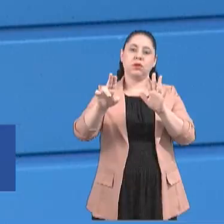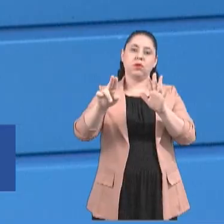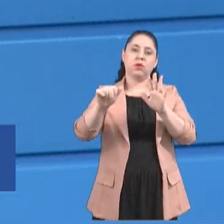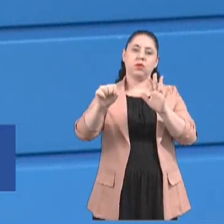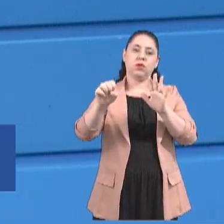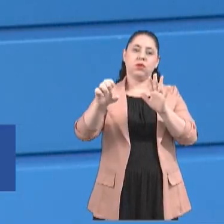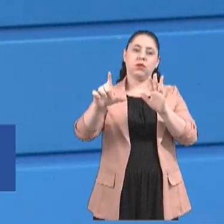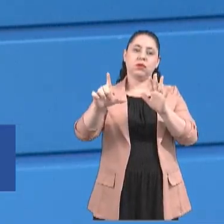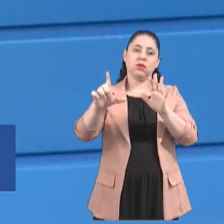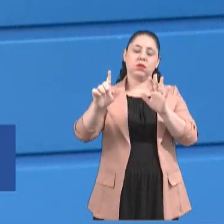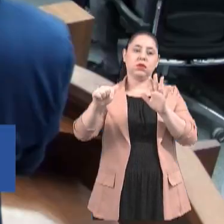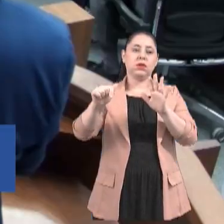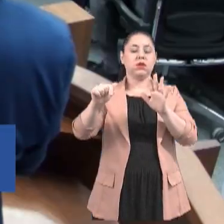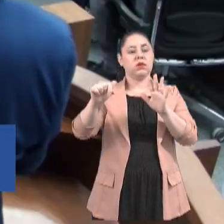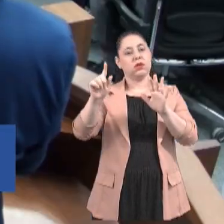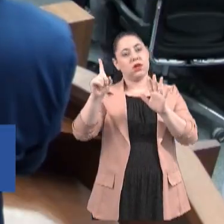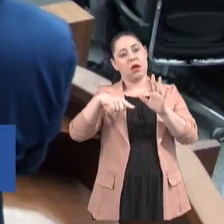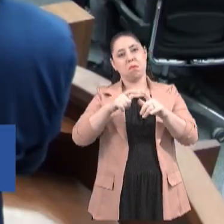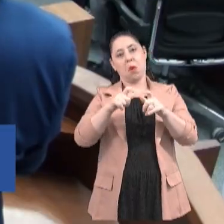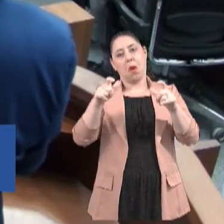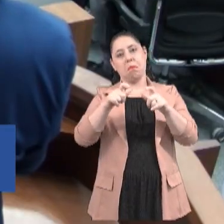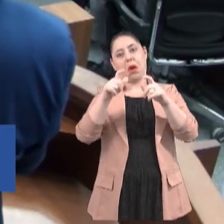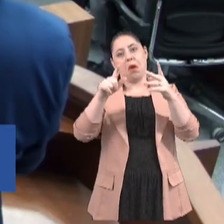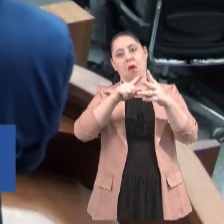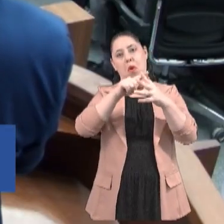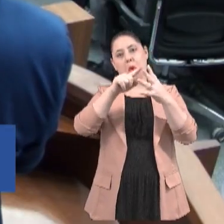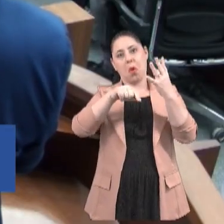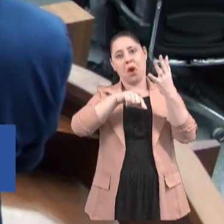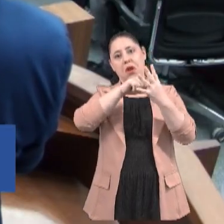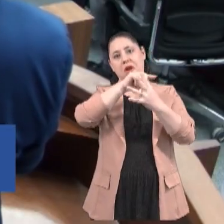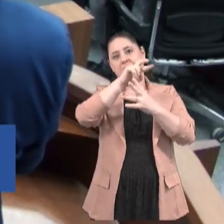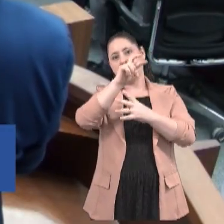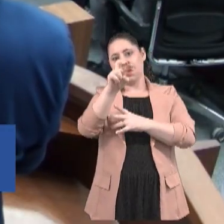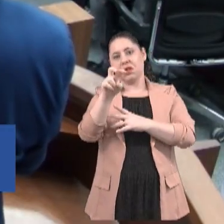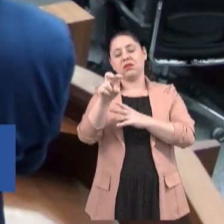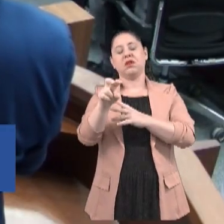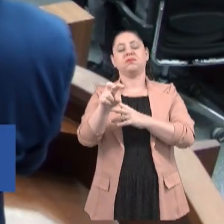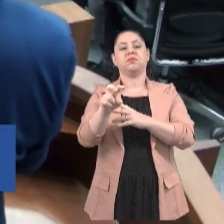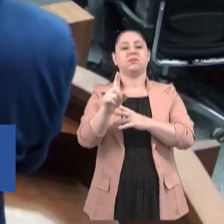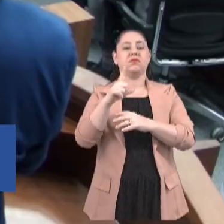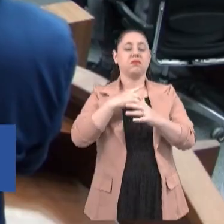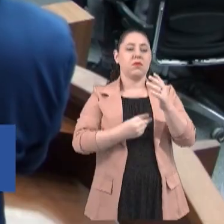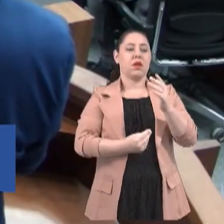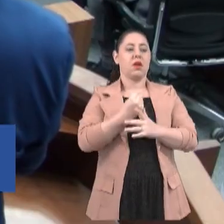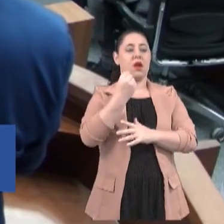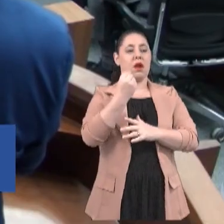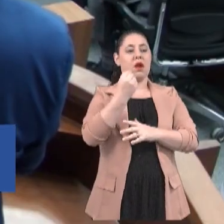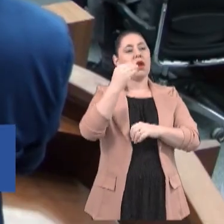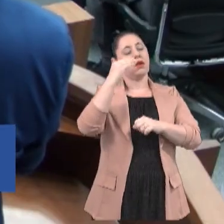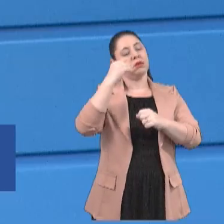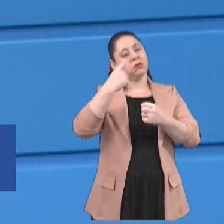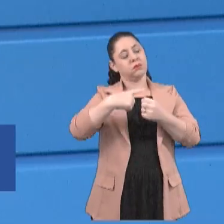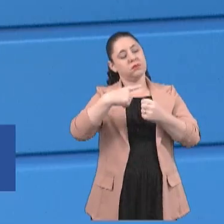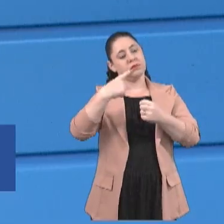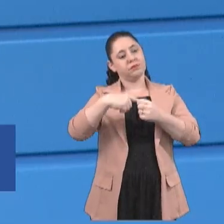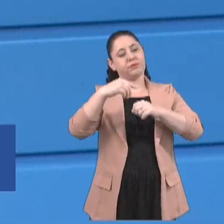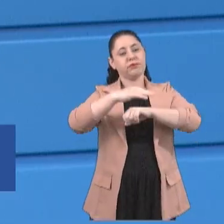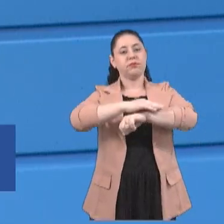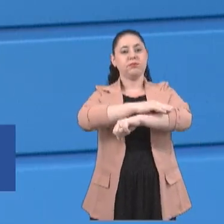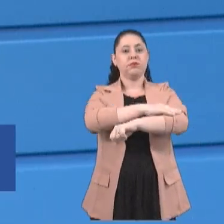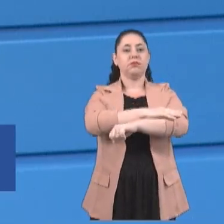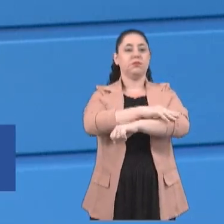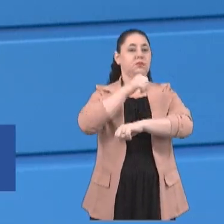quinta empresas monstruosas agora se instalada no município que Vossa Excelência já foi prefeito e que tua esposa é